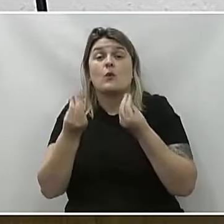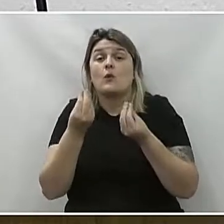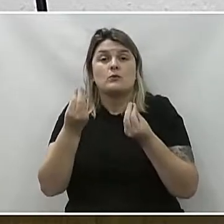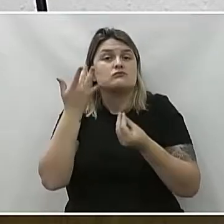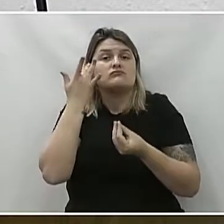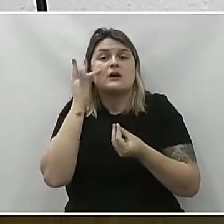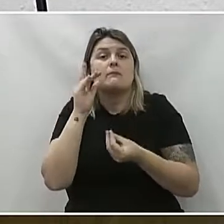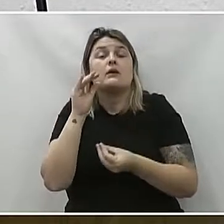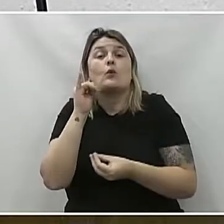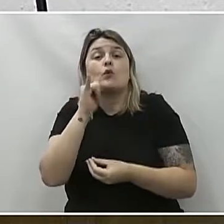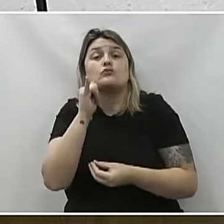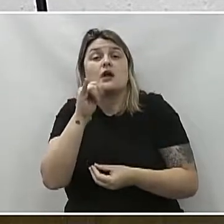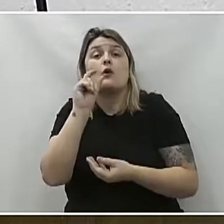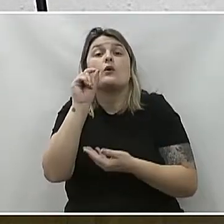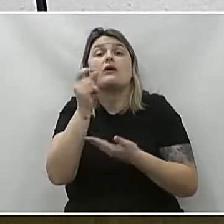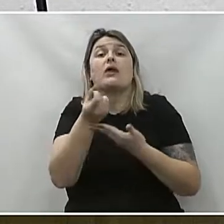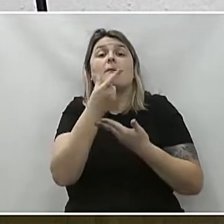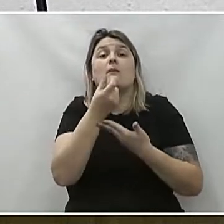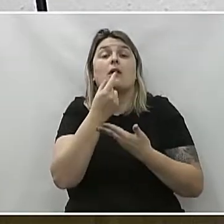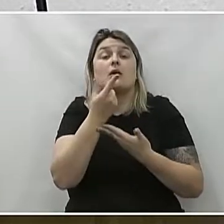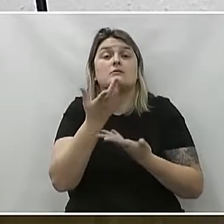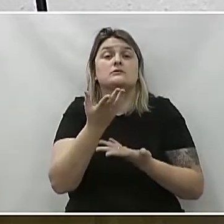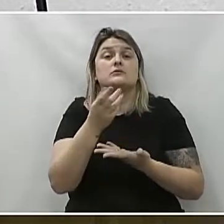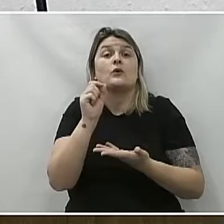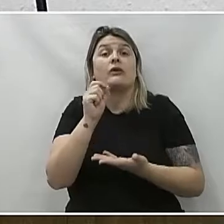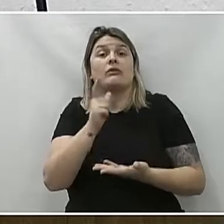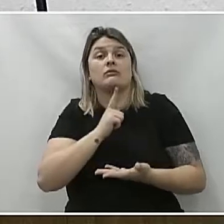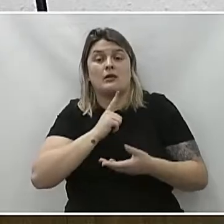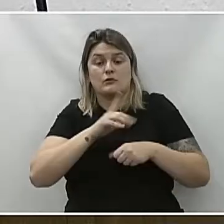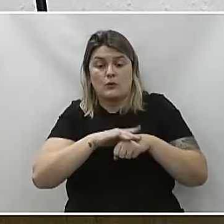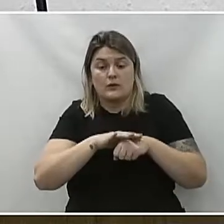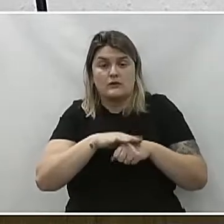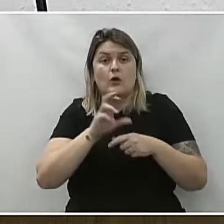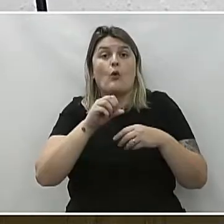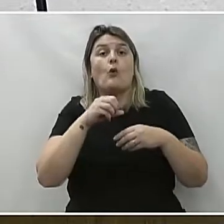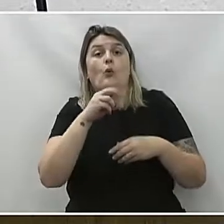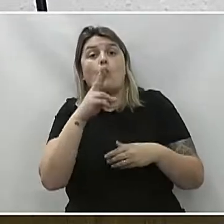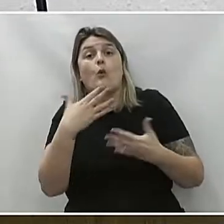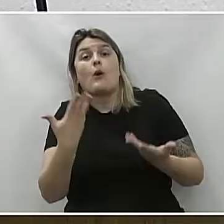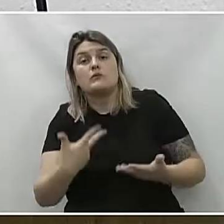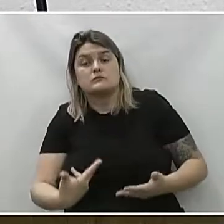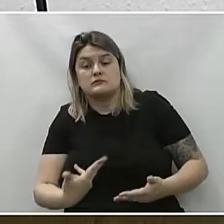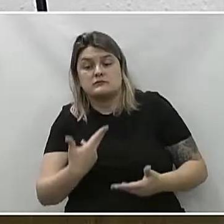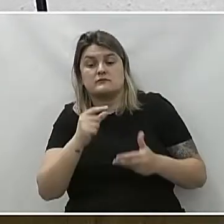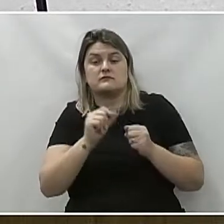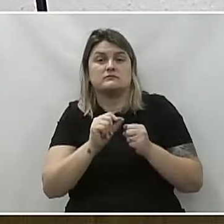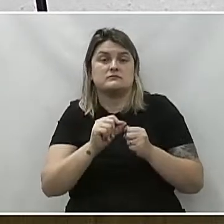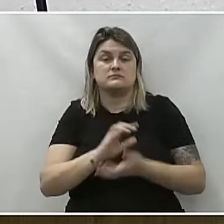não sabe relatar nem o que toma de medicação, que em geral o que tem, ou a cirurgia pela qual passou.